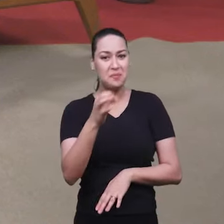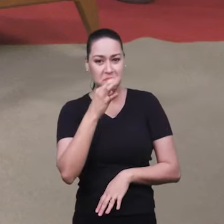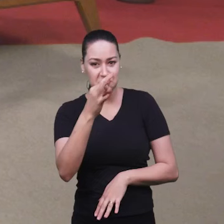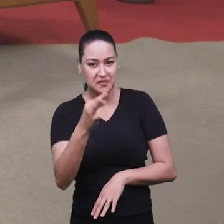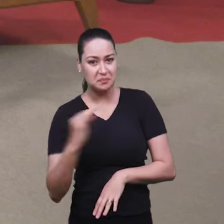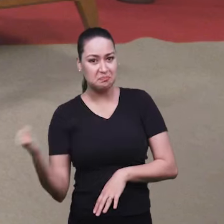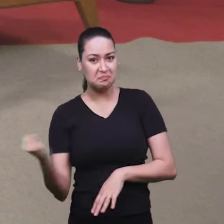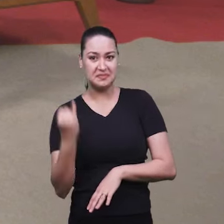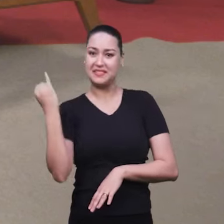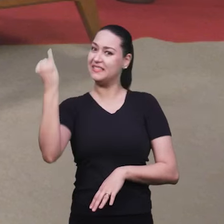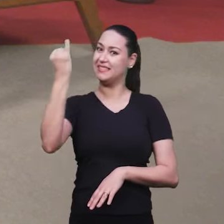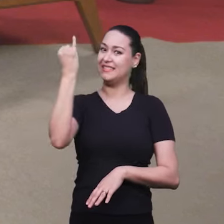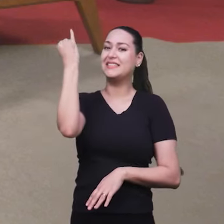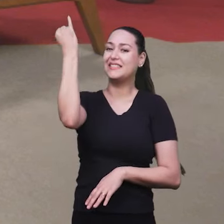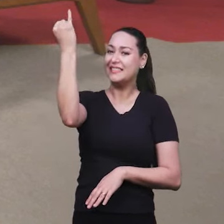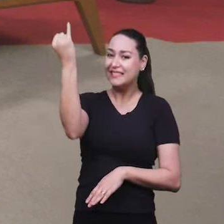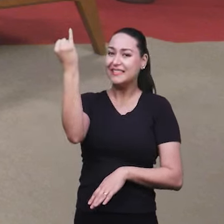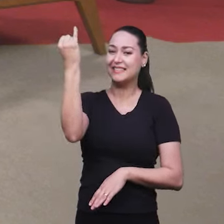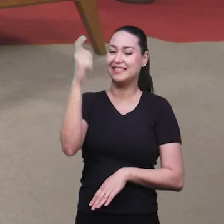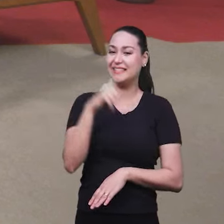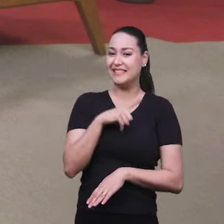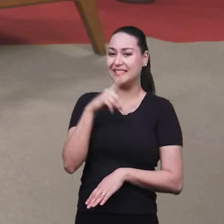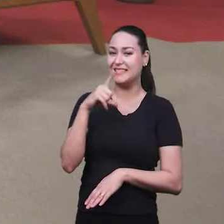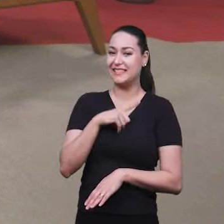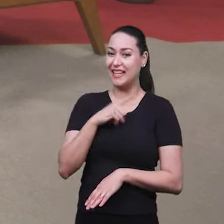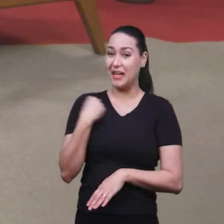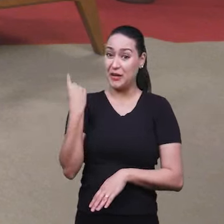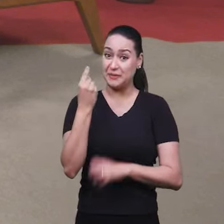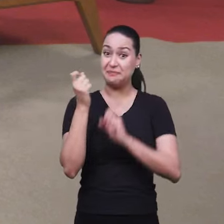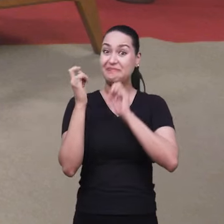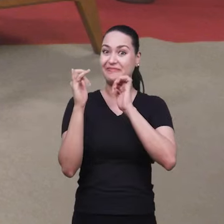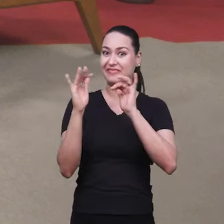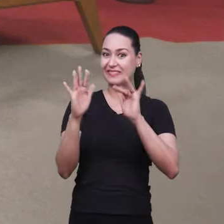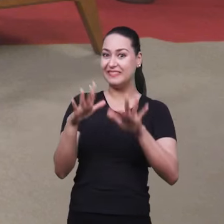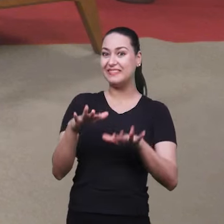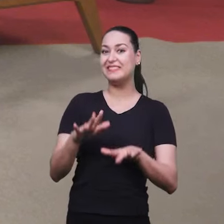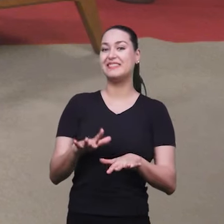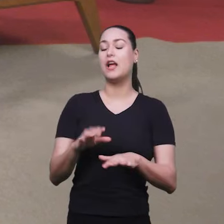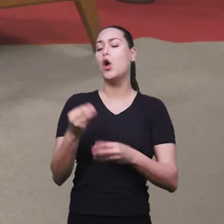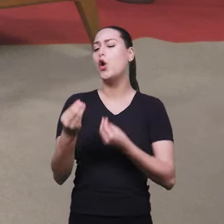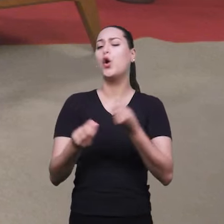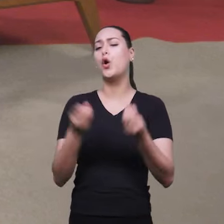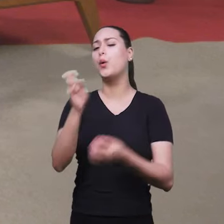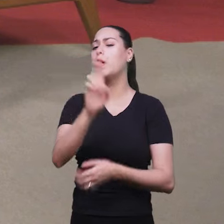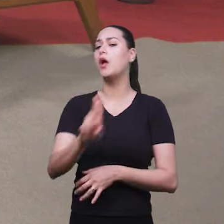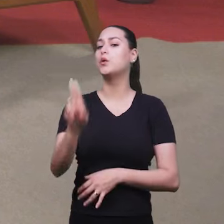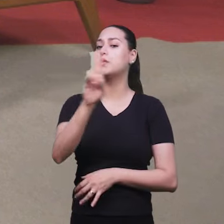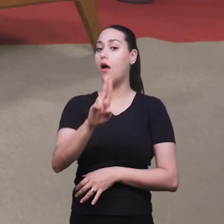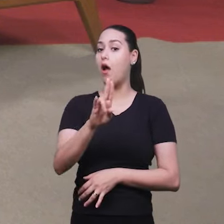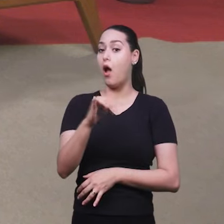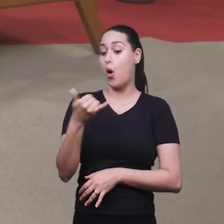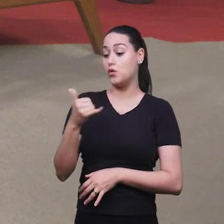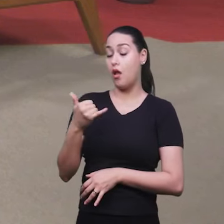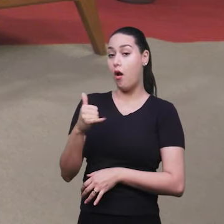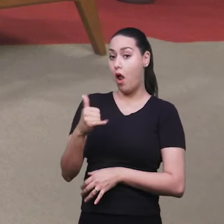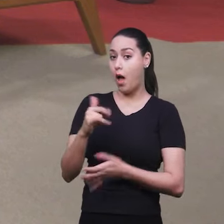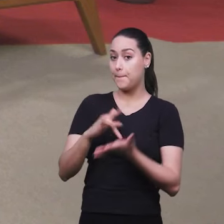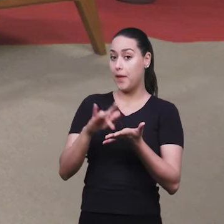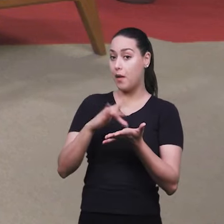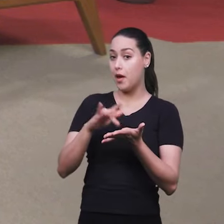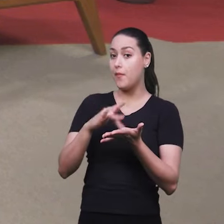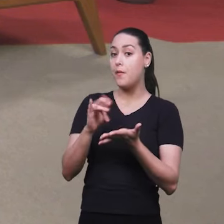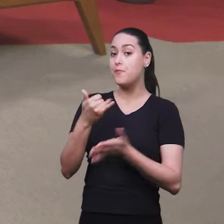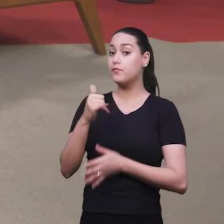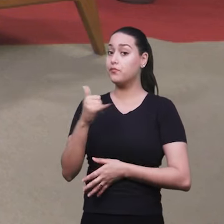fazemos esse programa e ouvimos o que você tem a dizer, e isso para nós tem sido uma bênção. Como é que você usa esse recurso? Você aponta a câmera do seu celular para